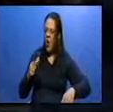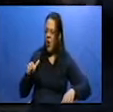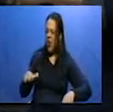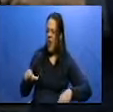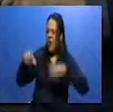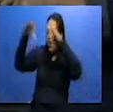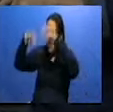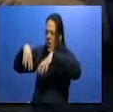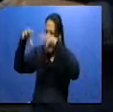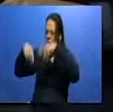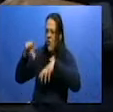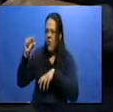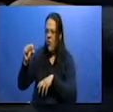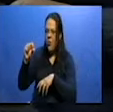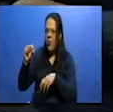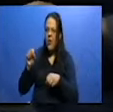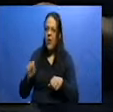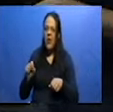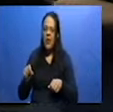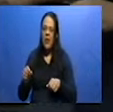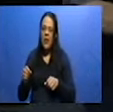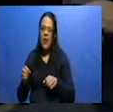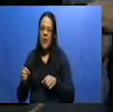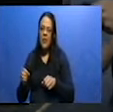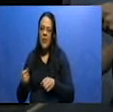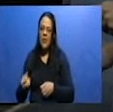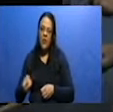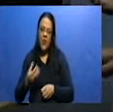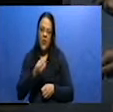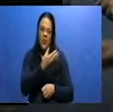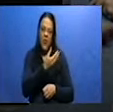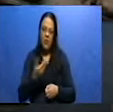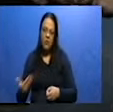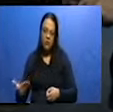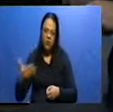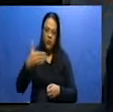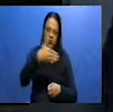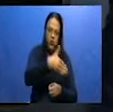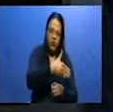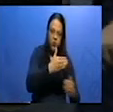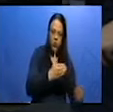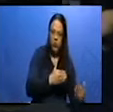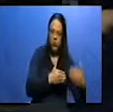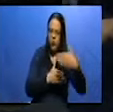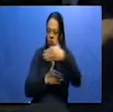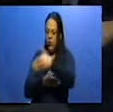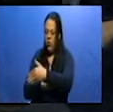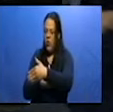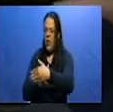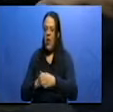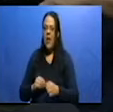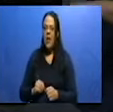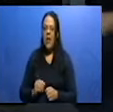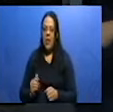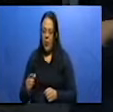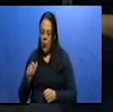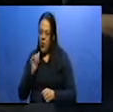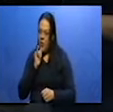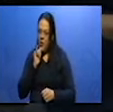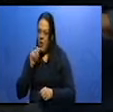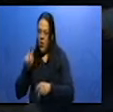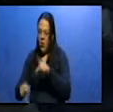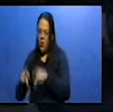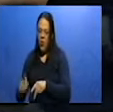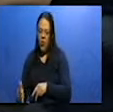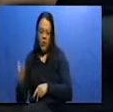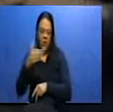região é melhor, então eles migravam aqui. Quando chegavam a um lugar, fixavam suas moradias,